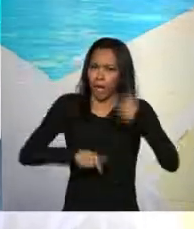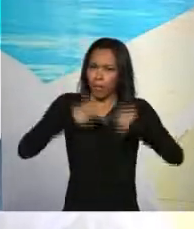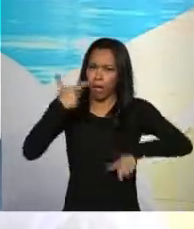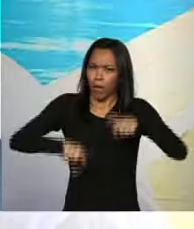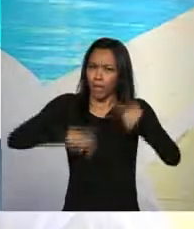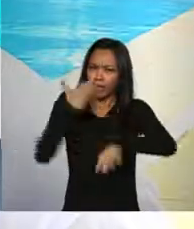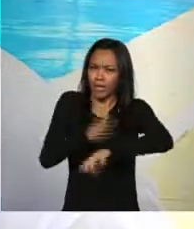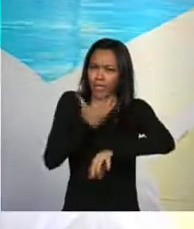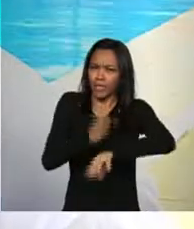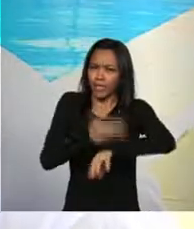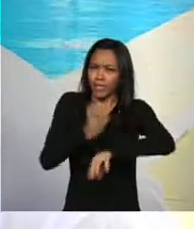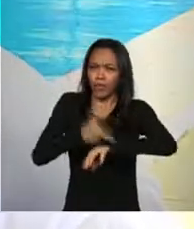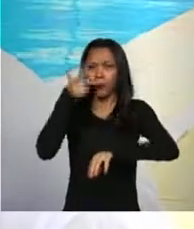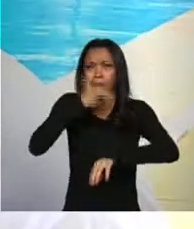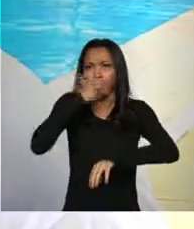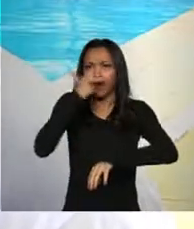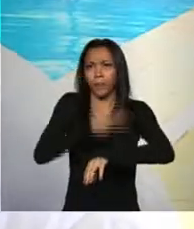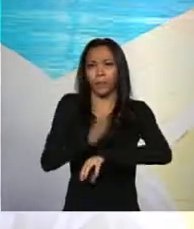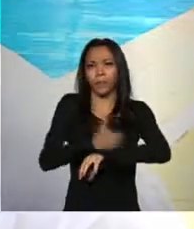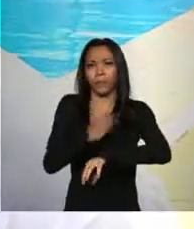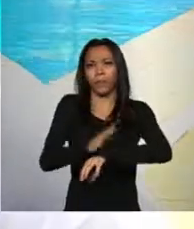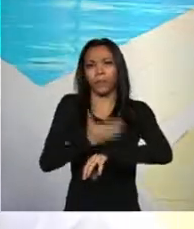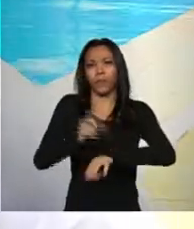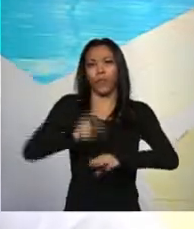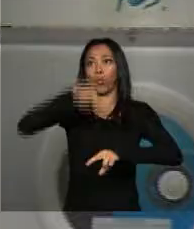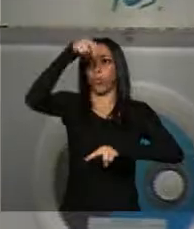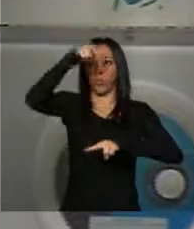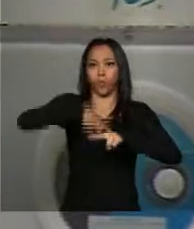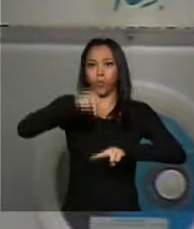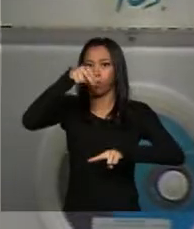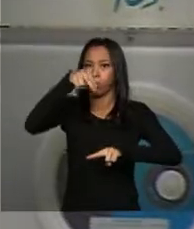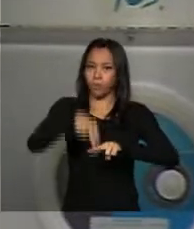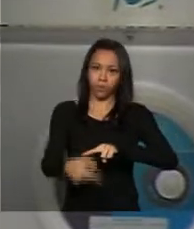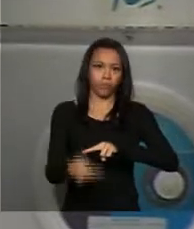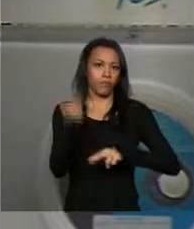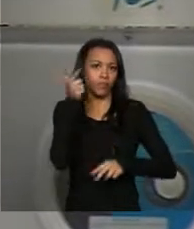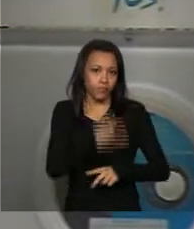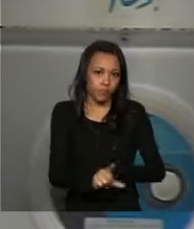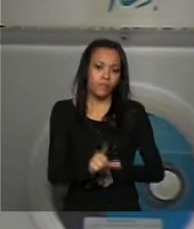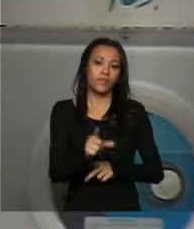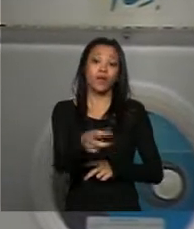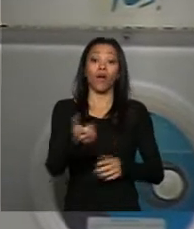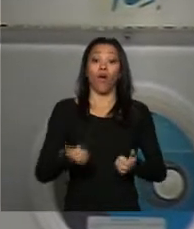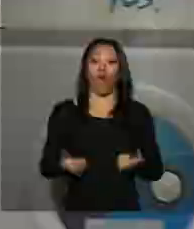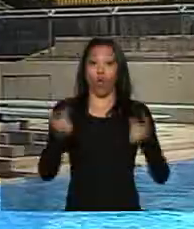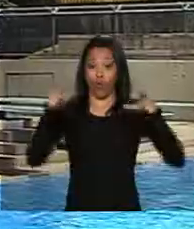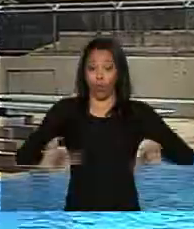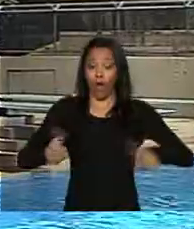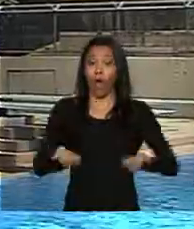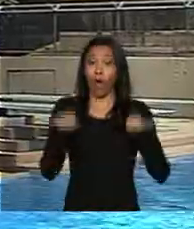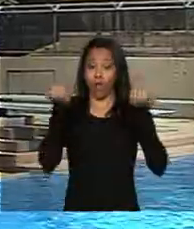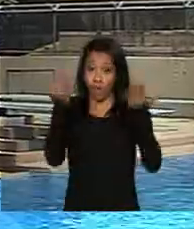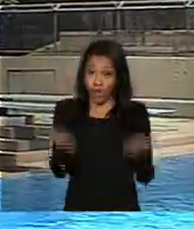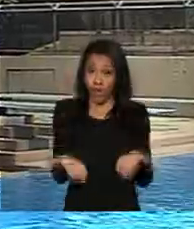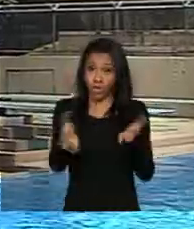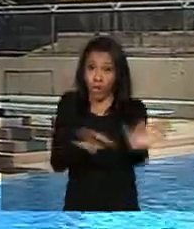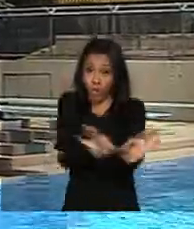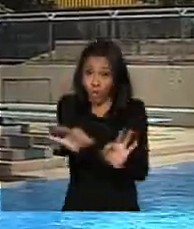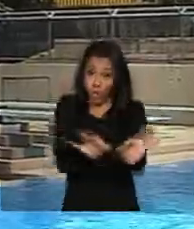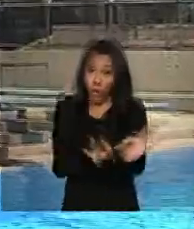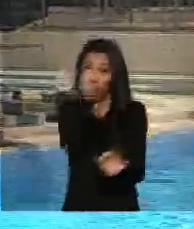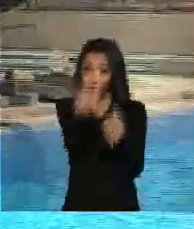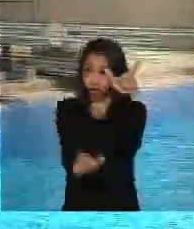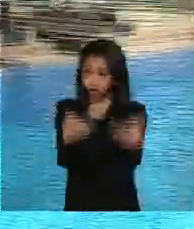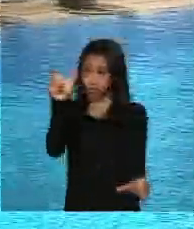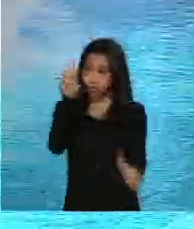mais repetição, mais altura para subir os saltos. Além de ajudar a oferecer condições para a preparação dos atletas,